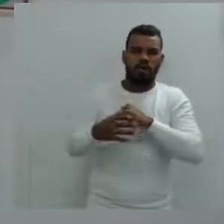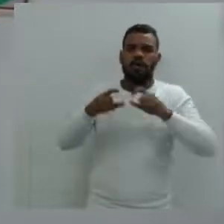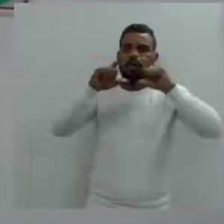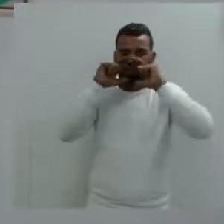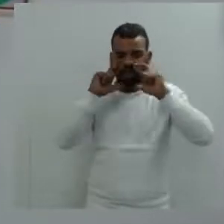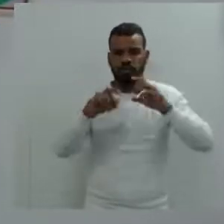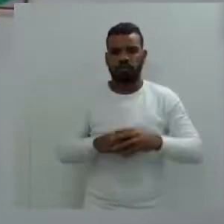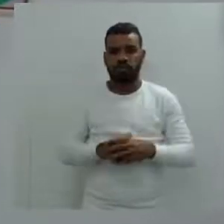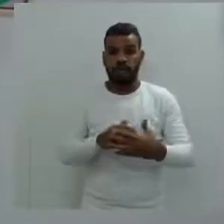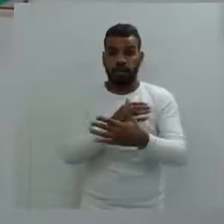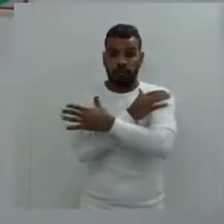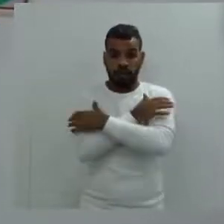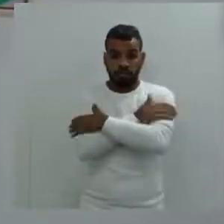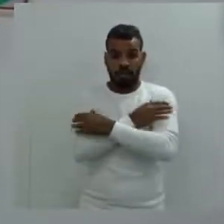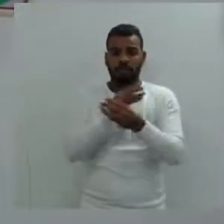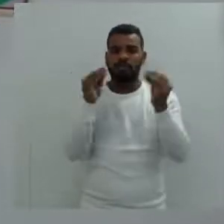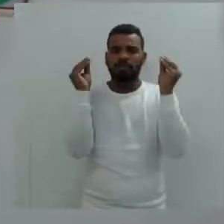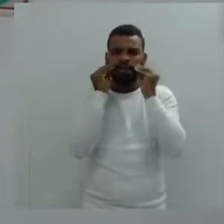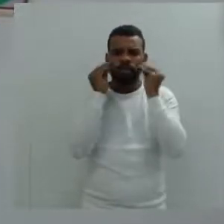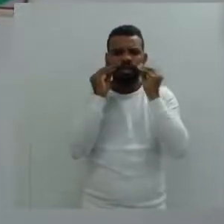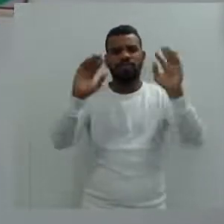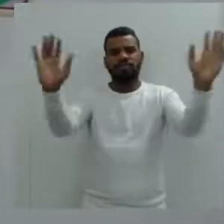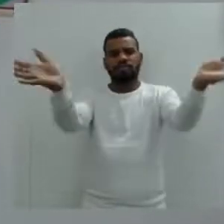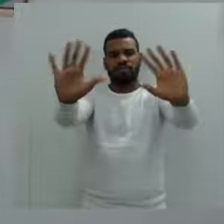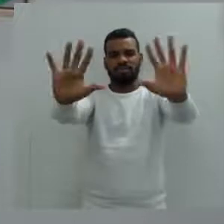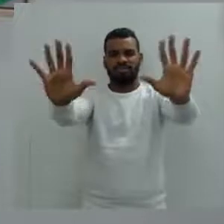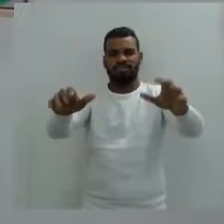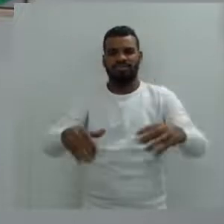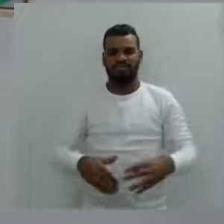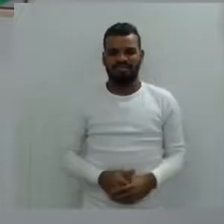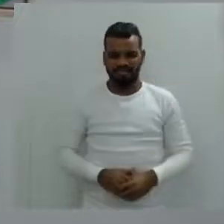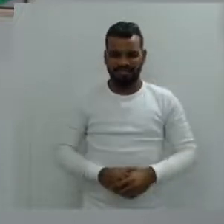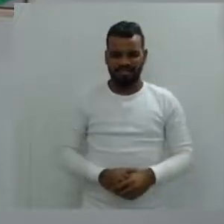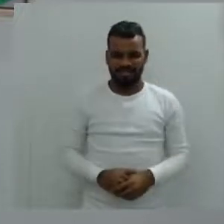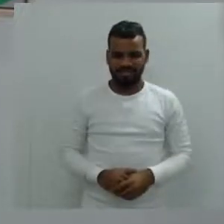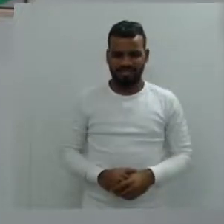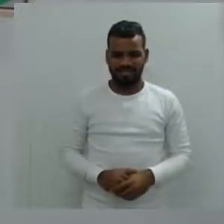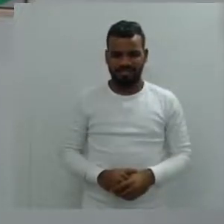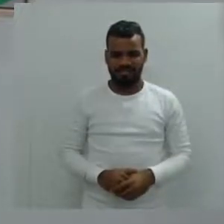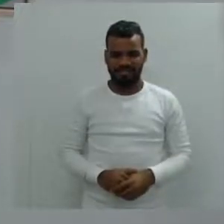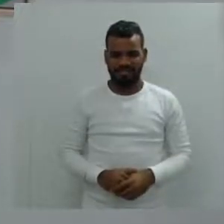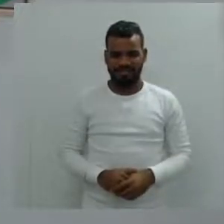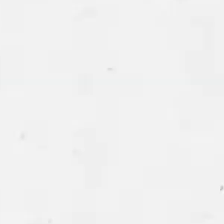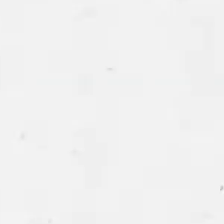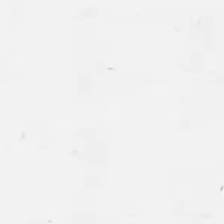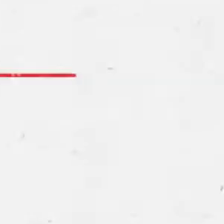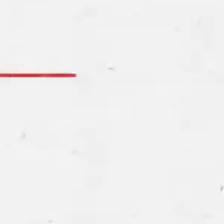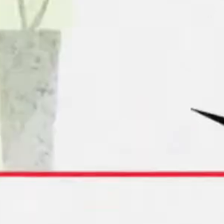Covid-19. Um forte beijo, forte abraço e até a próxima aula aqui no Educa Pé. Tchau!